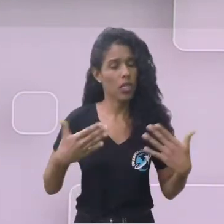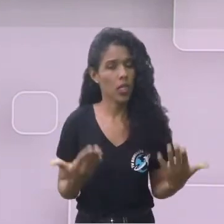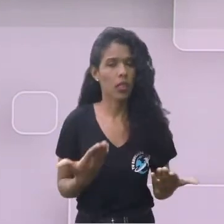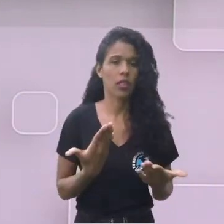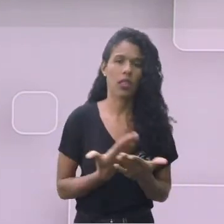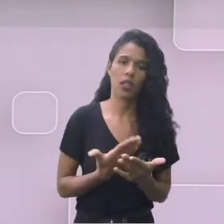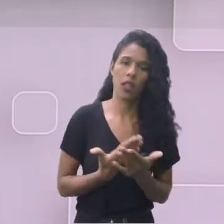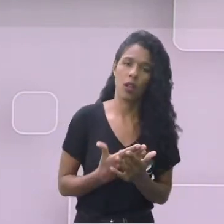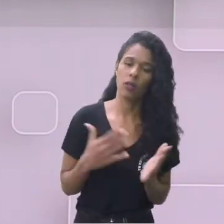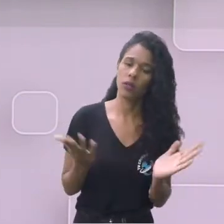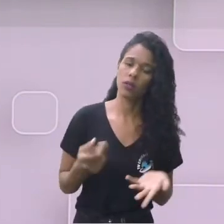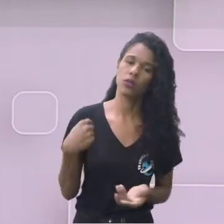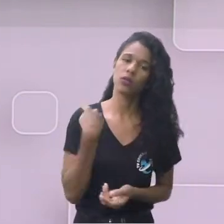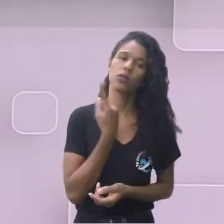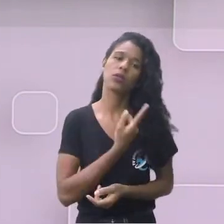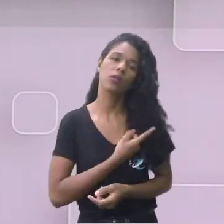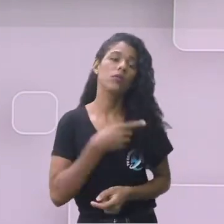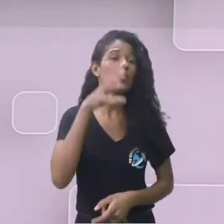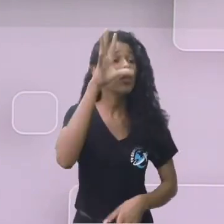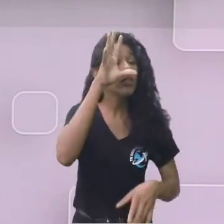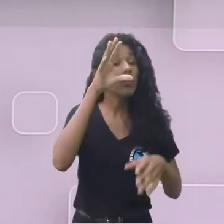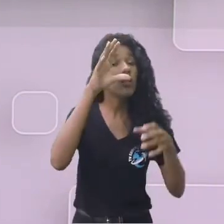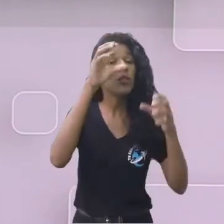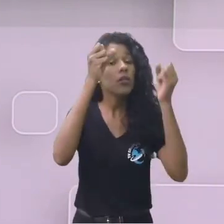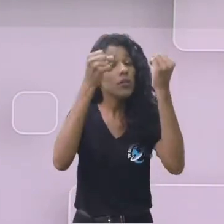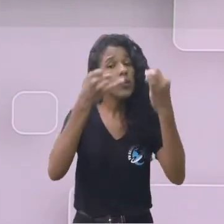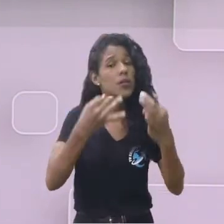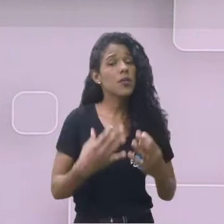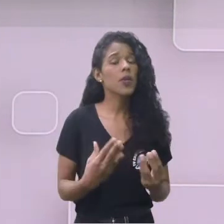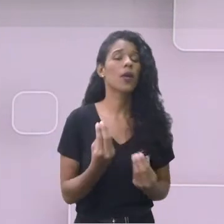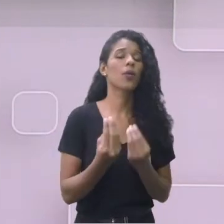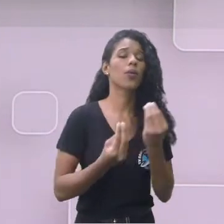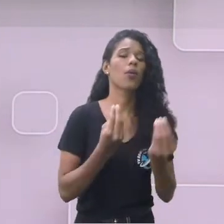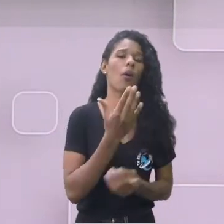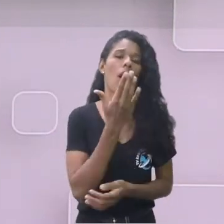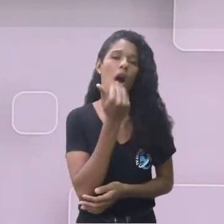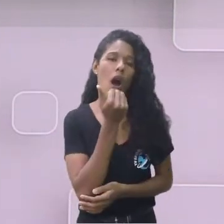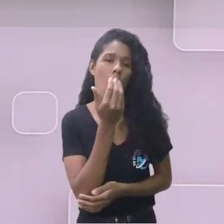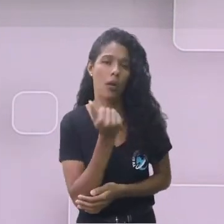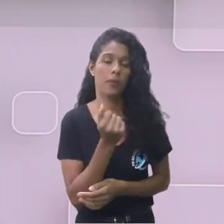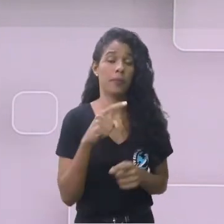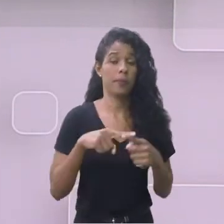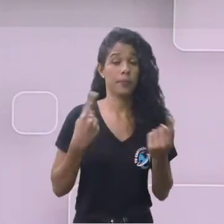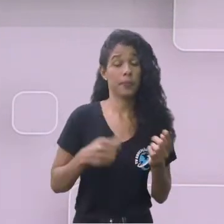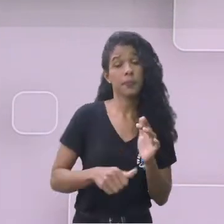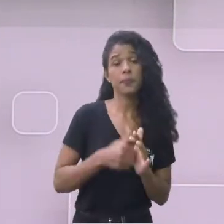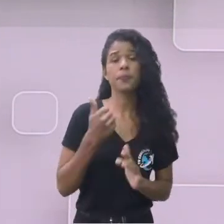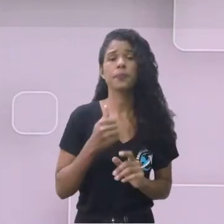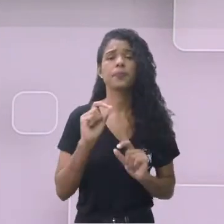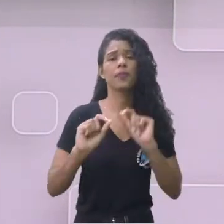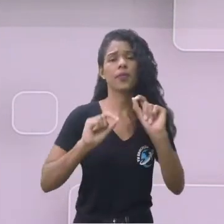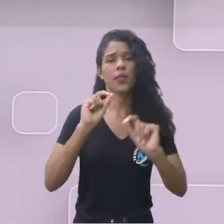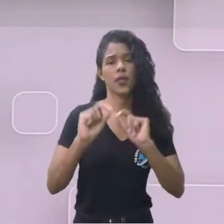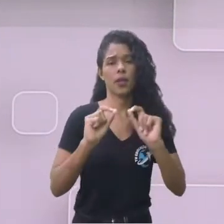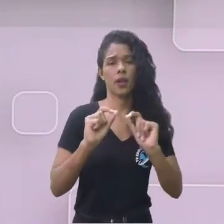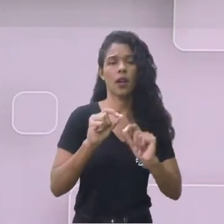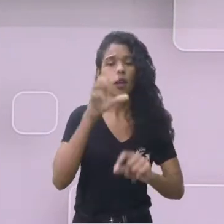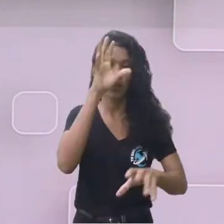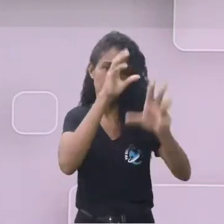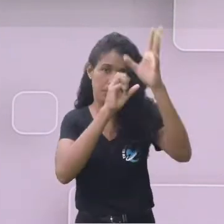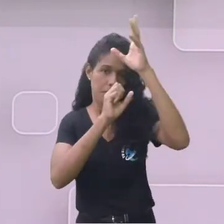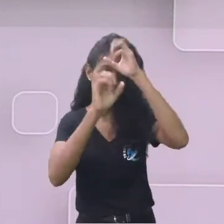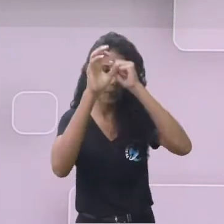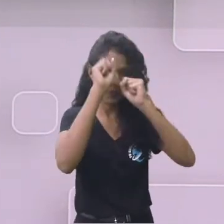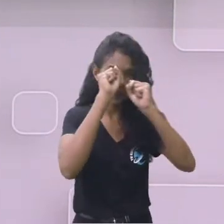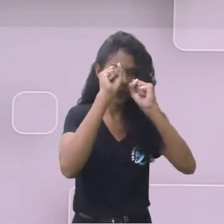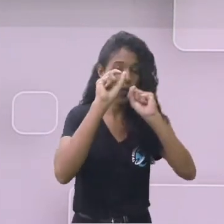falar sobre a alimentação, mas o nosso primeiro passo aqui é aprender como que os alimentos